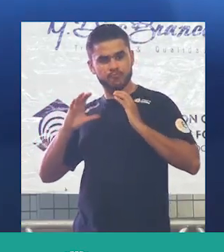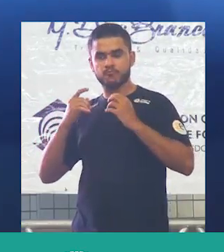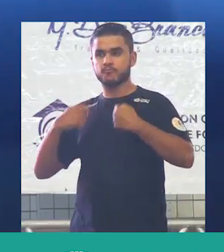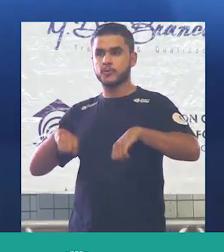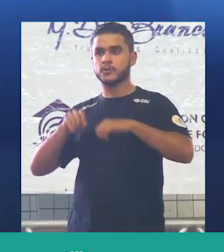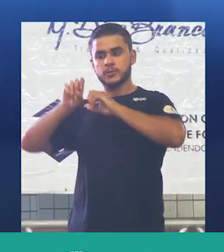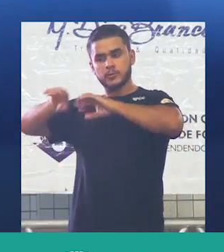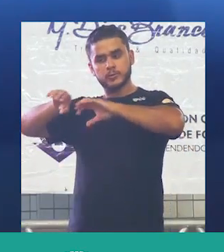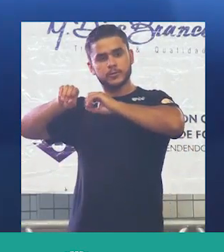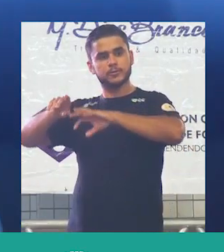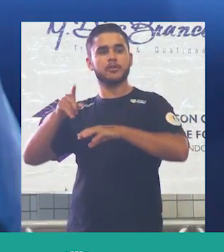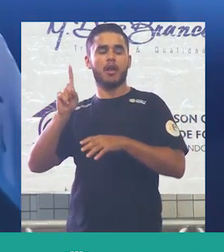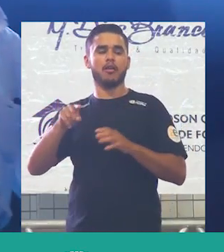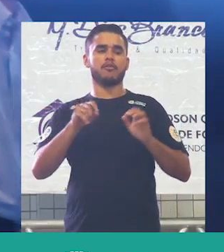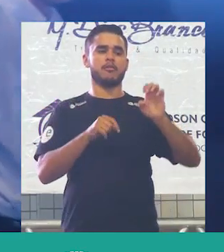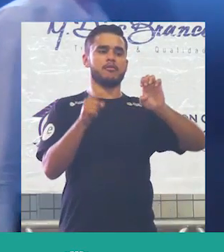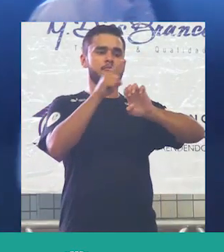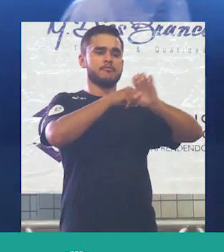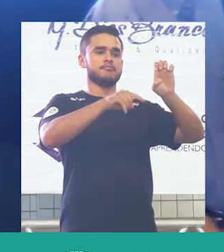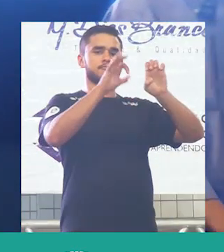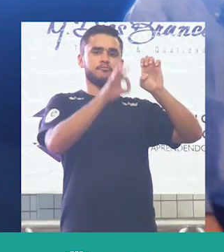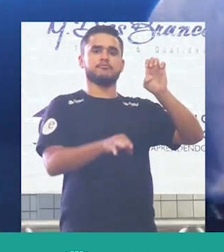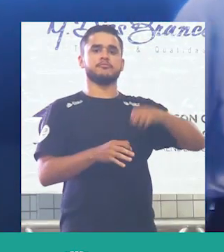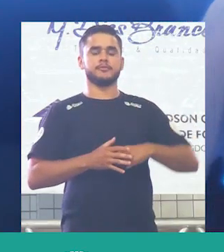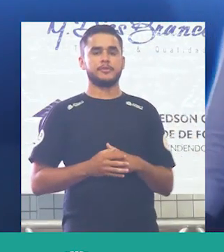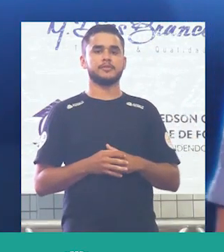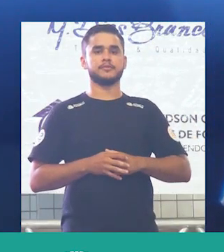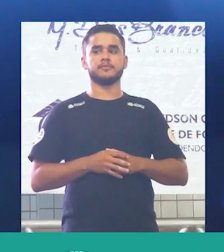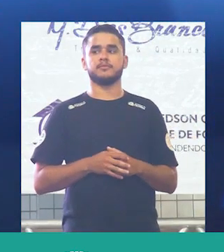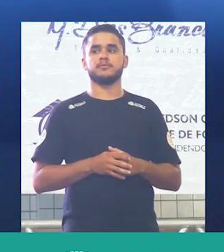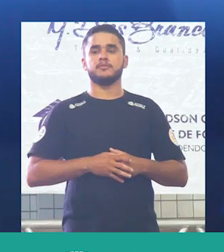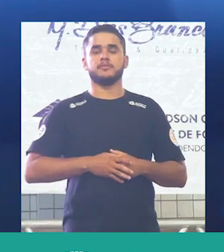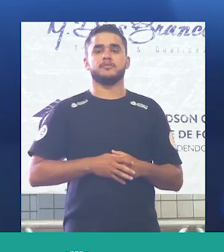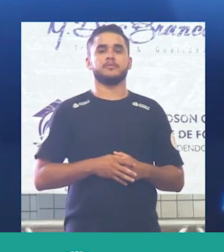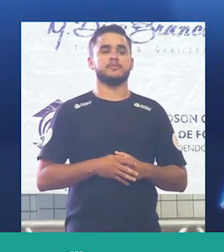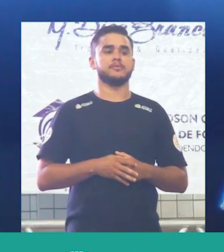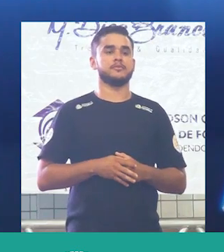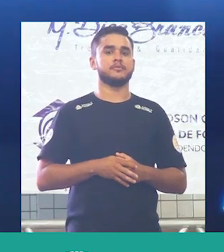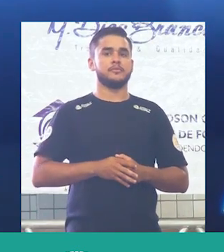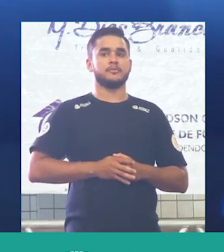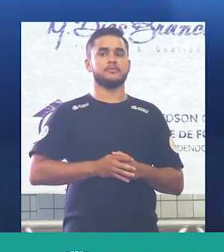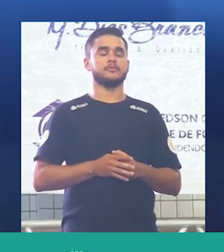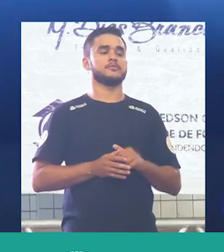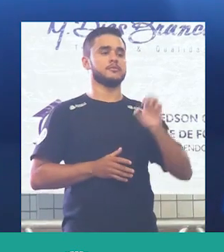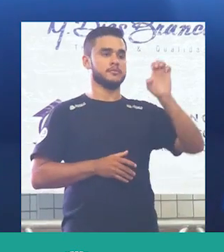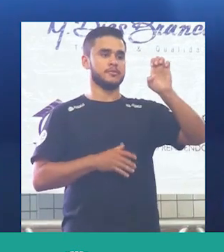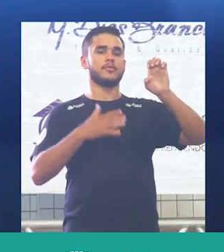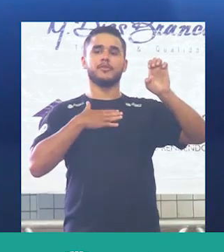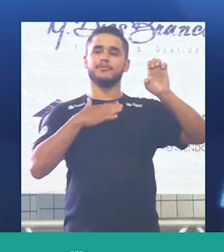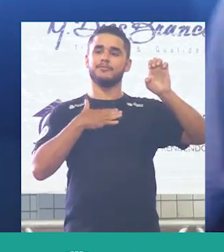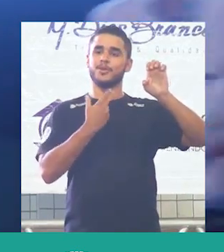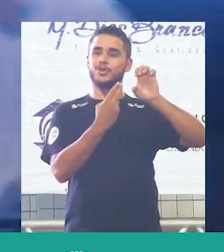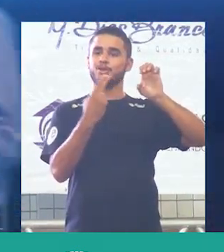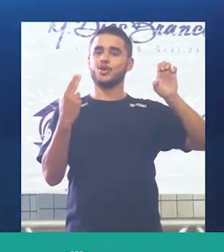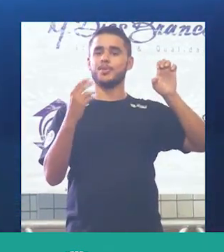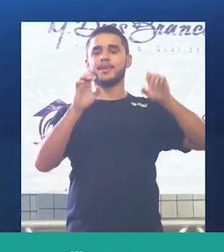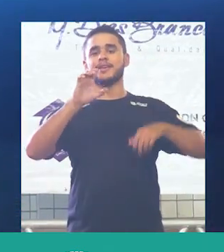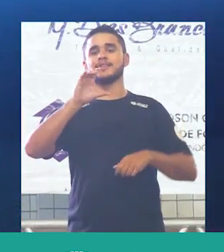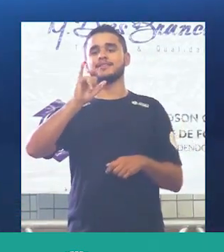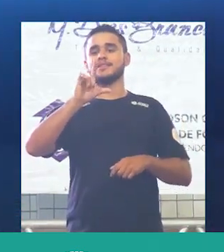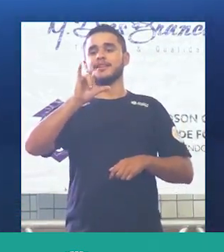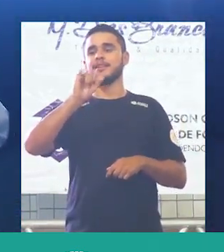nós começamos bem, que nós começamos com a letra E de Exiliano, porque não existe